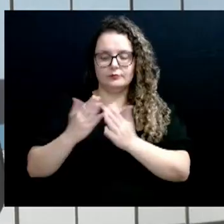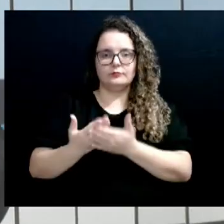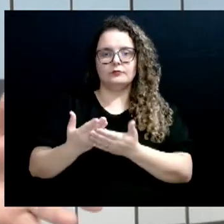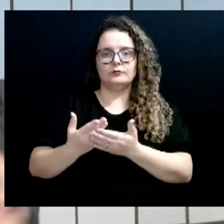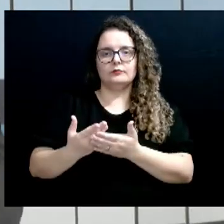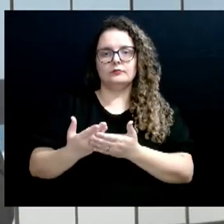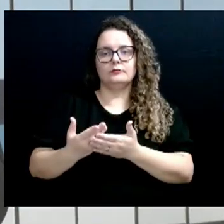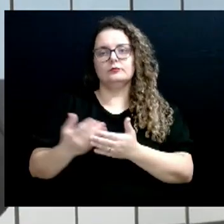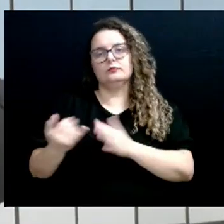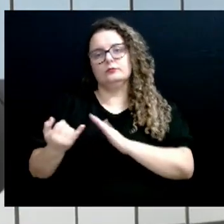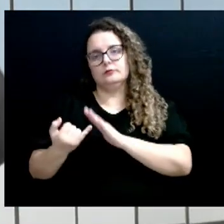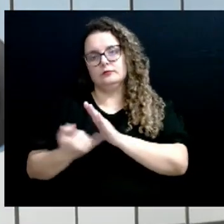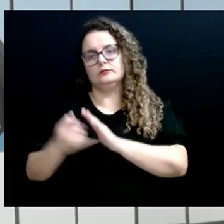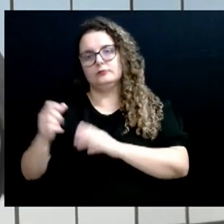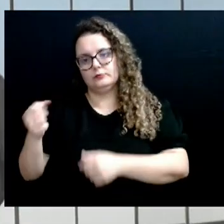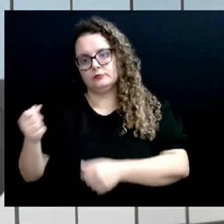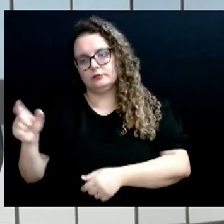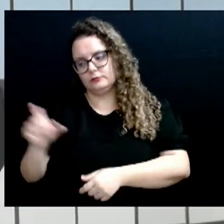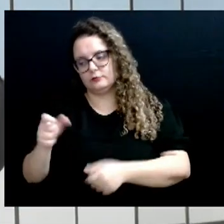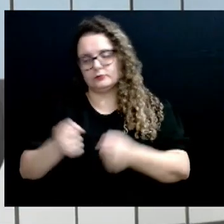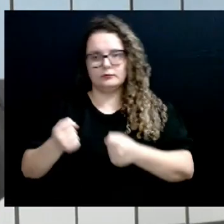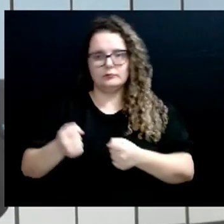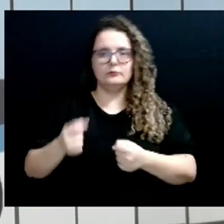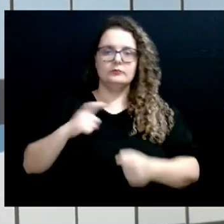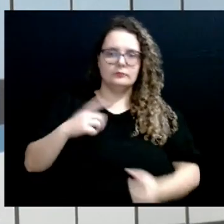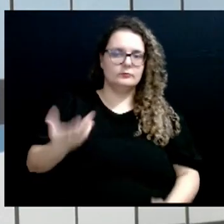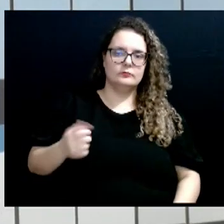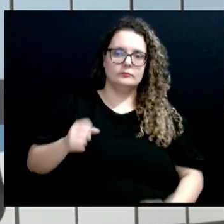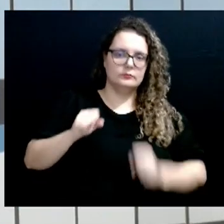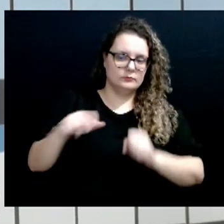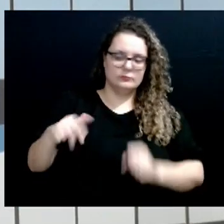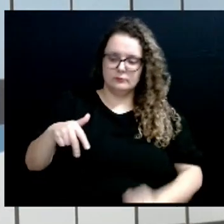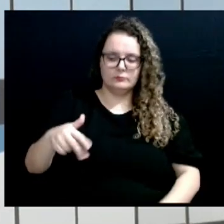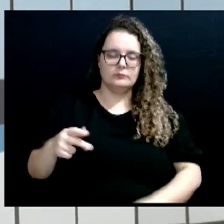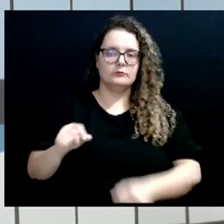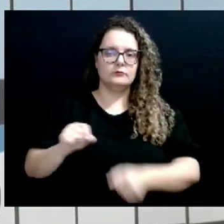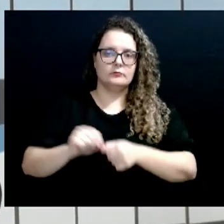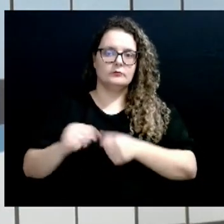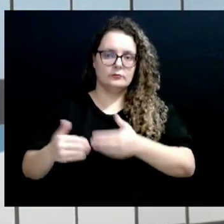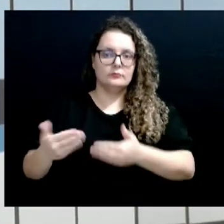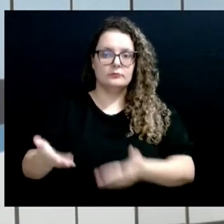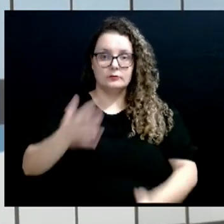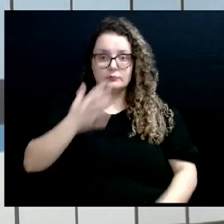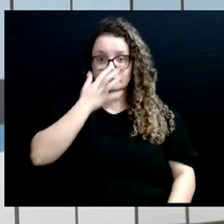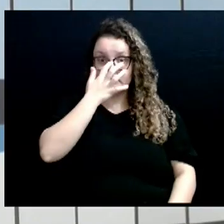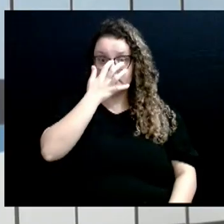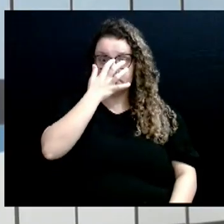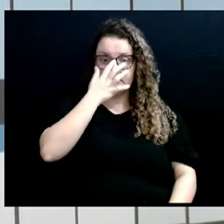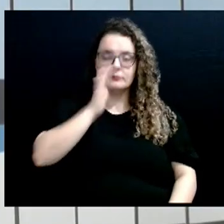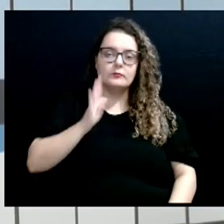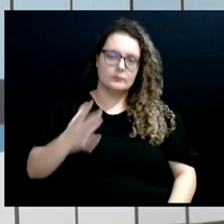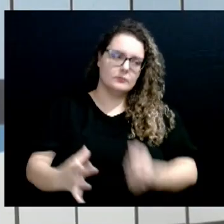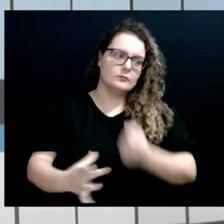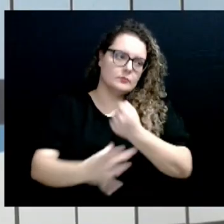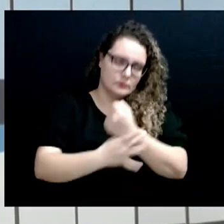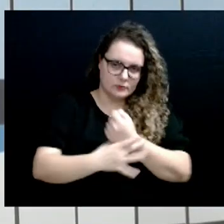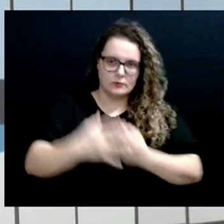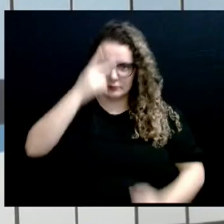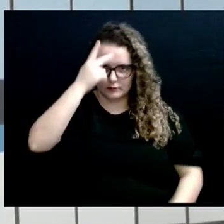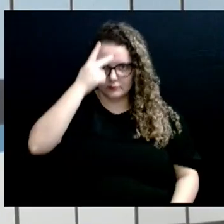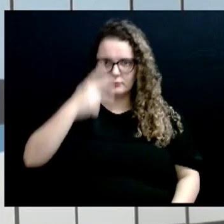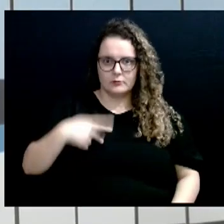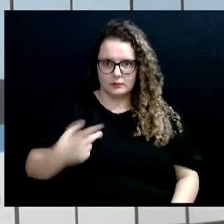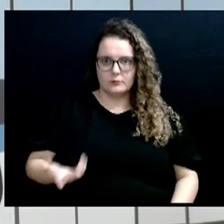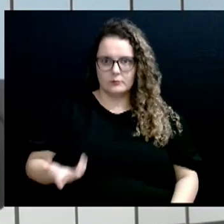ela vai continuar existindo. A pessoa pode procurar uma autoescola e fazer o processo por lá. Isso já é uma segurança para a própria pessoa. A